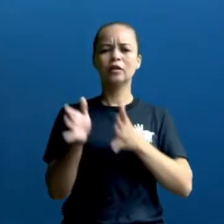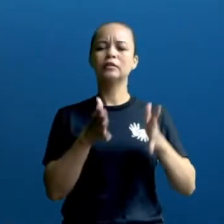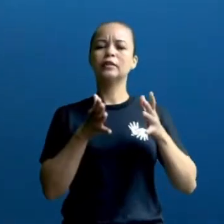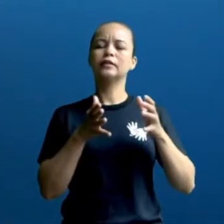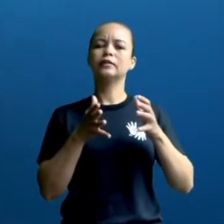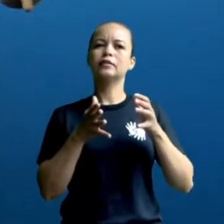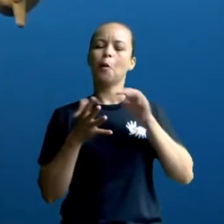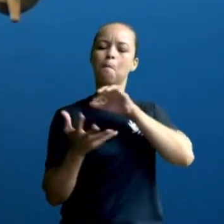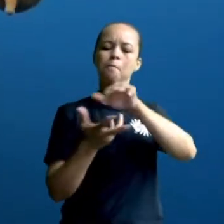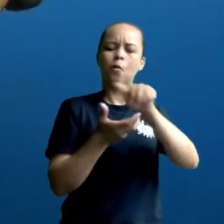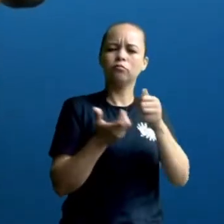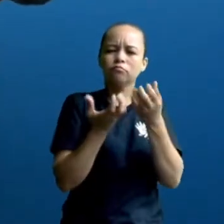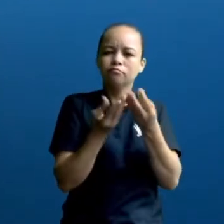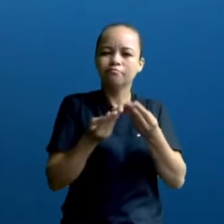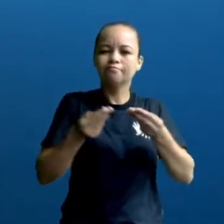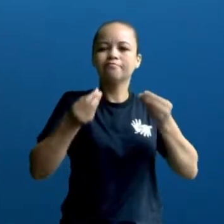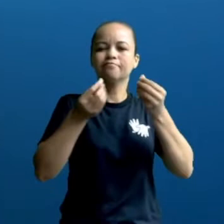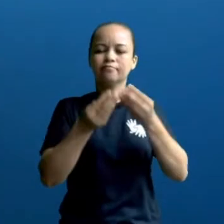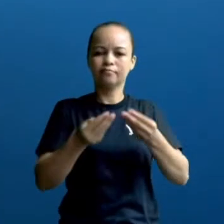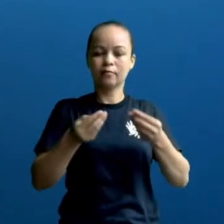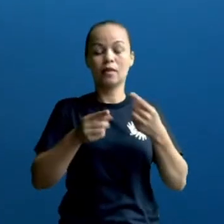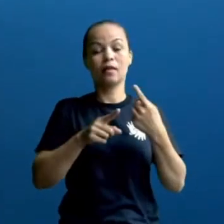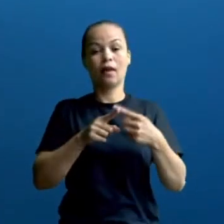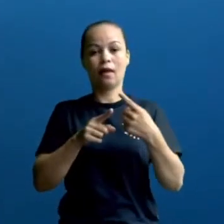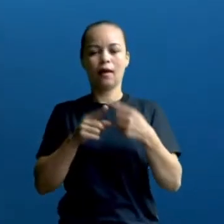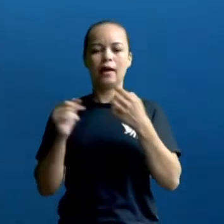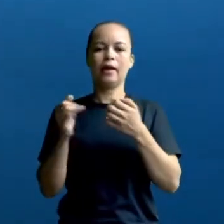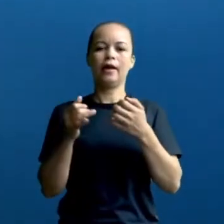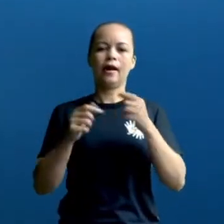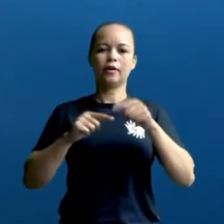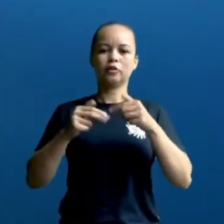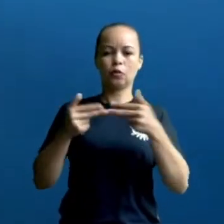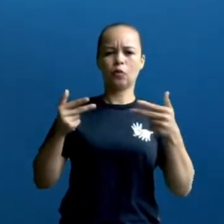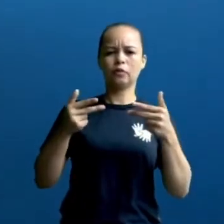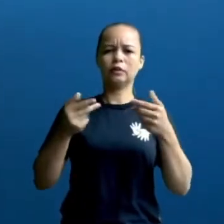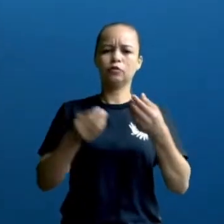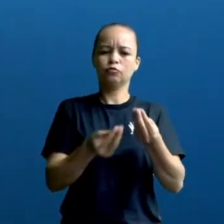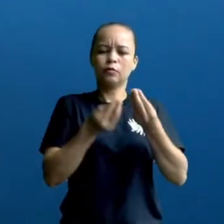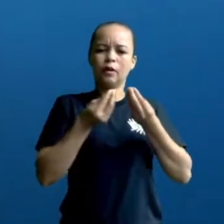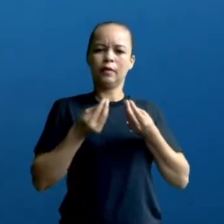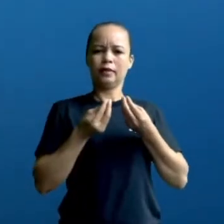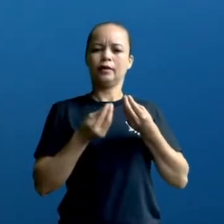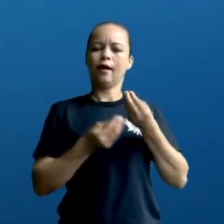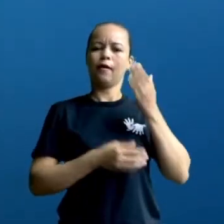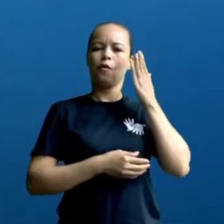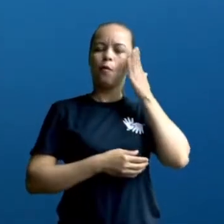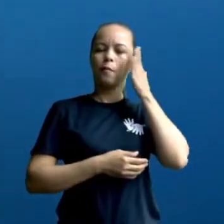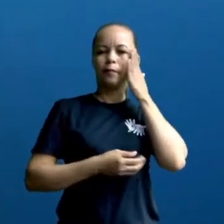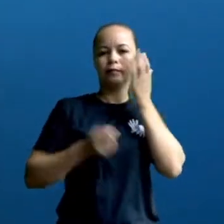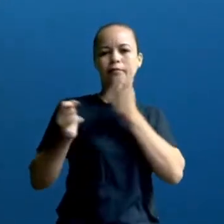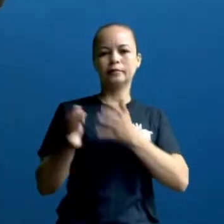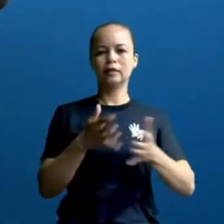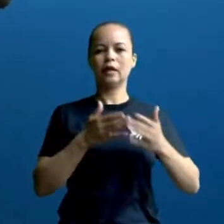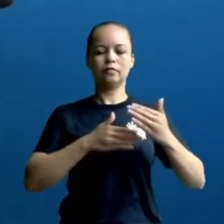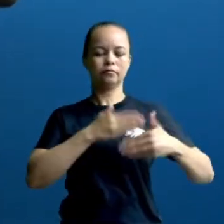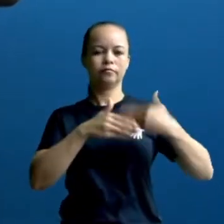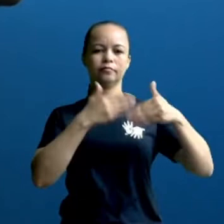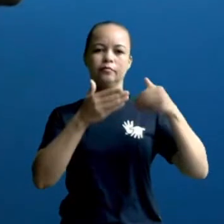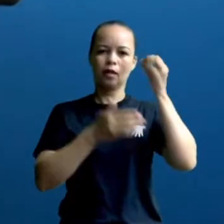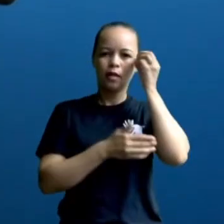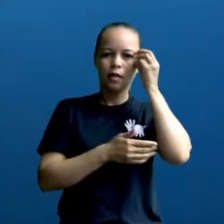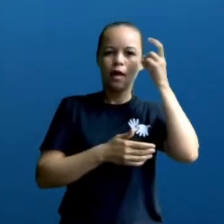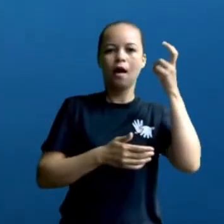mundo sensível. Por quê? Porque as coisas, eles nos permitem apreender de forma inteligível para construir o nosso